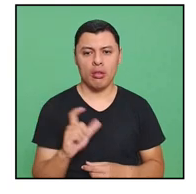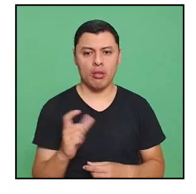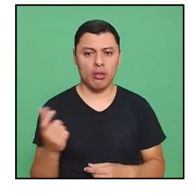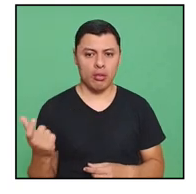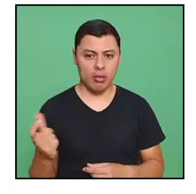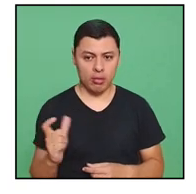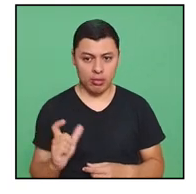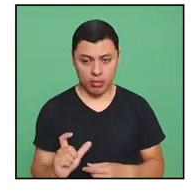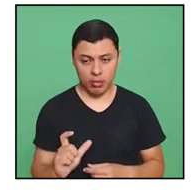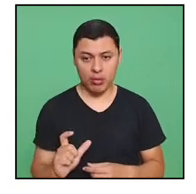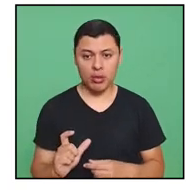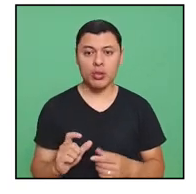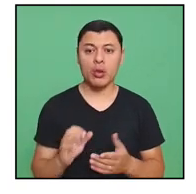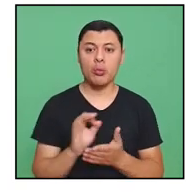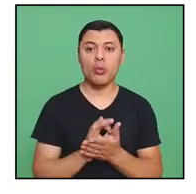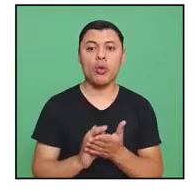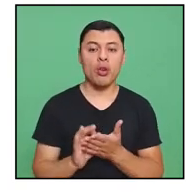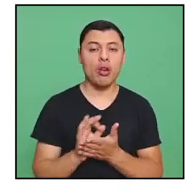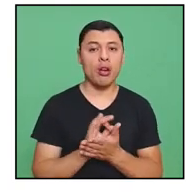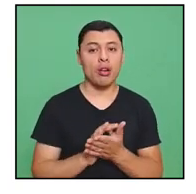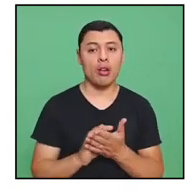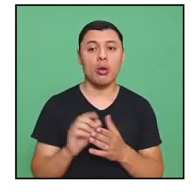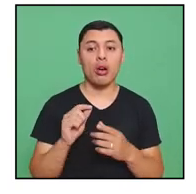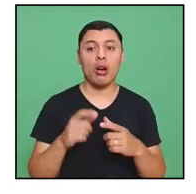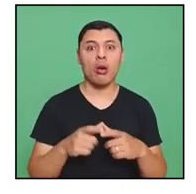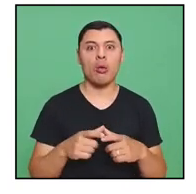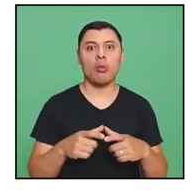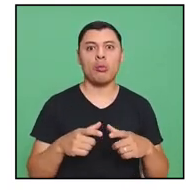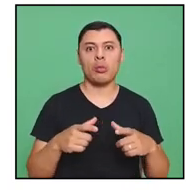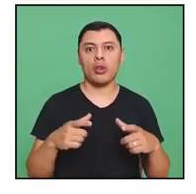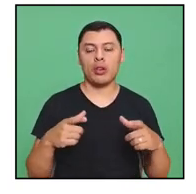dessas moedas um aumento da curva de dificuldade.